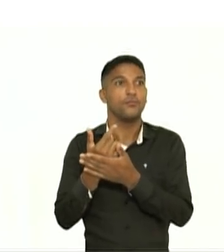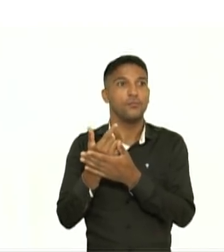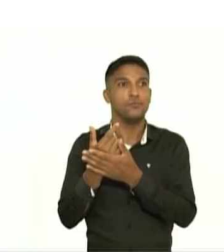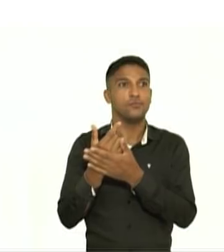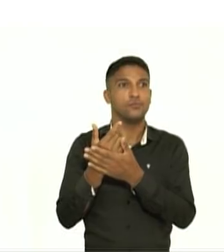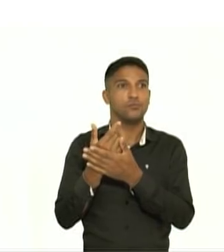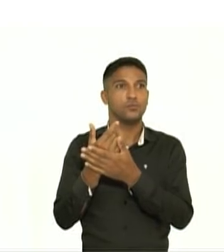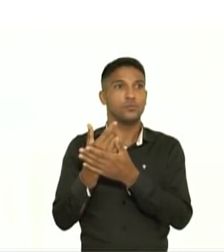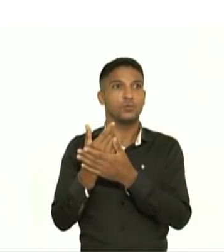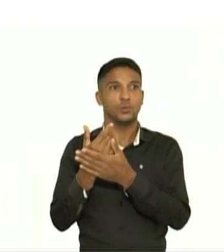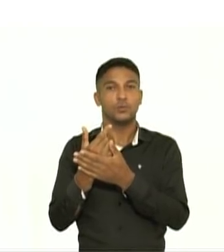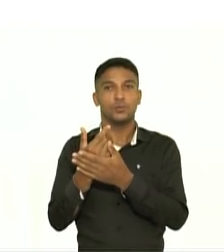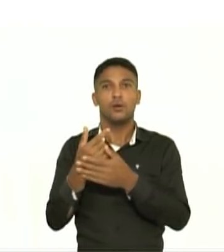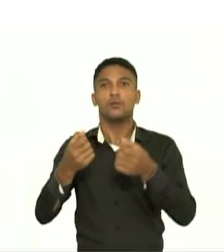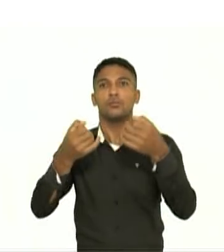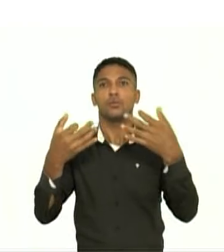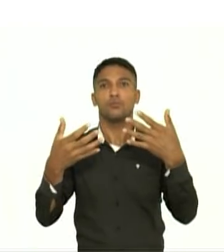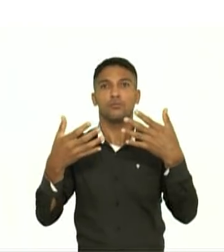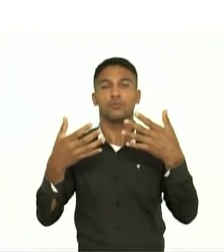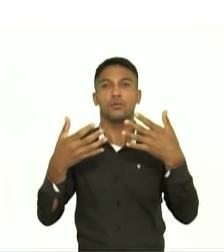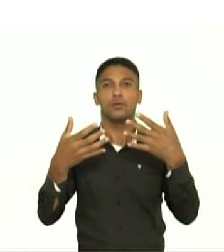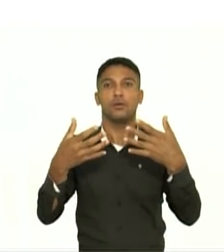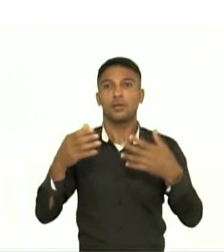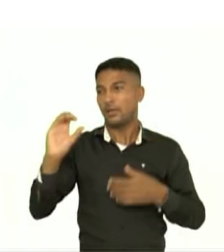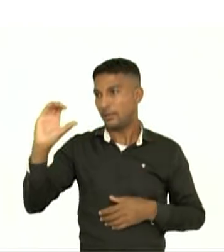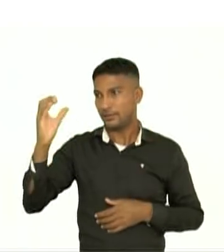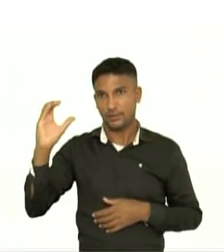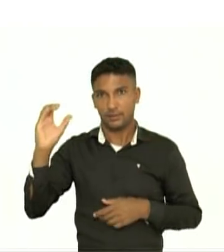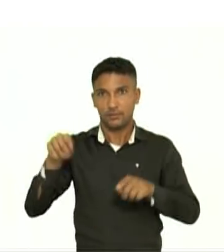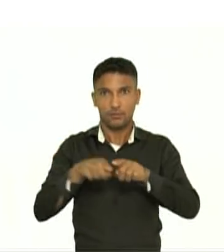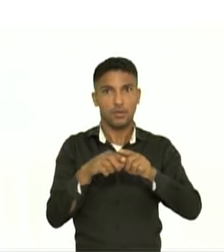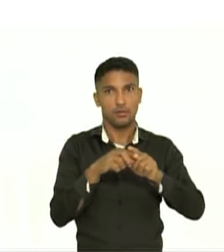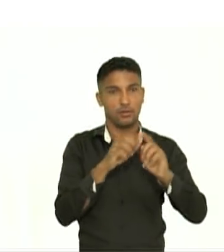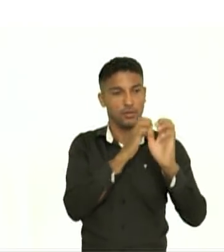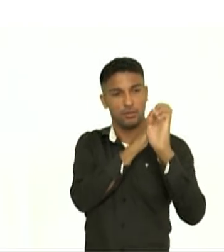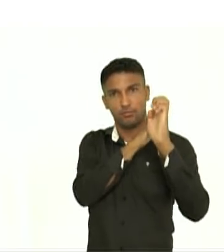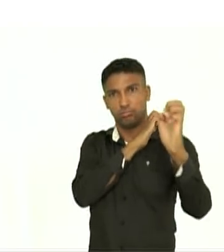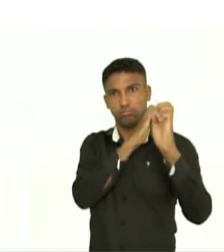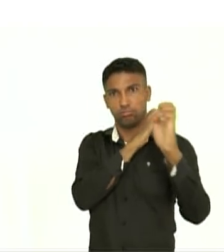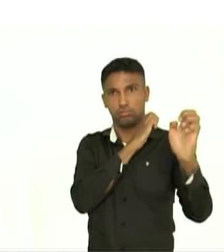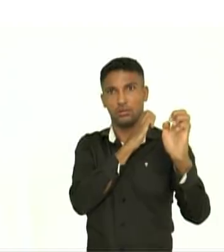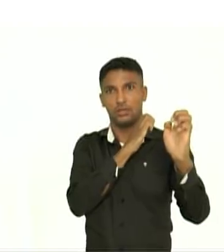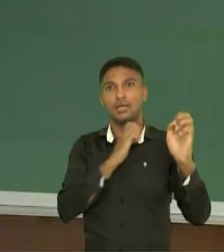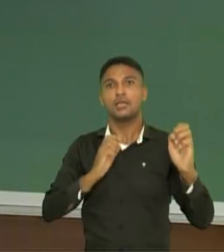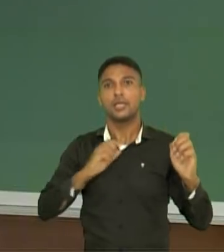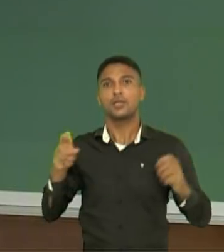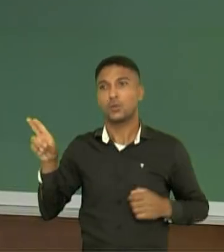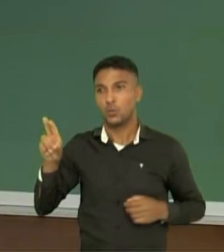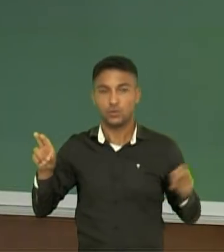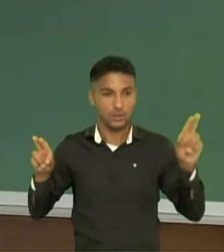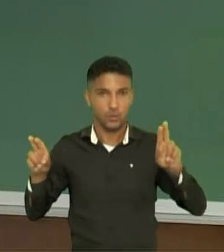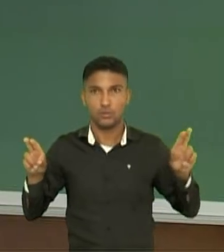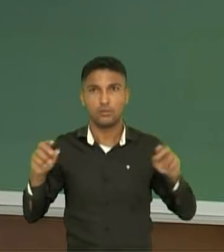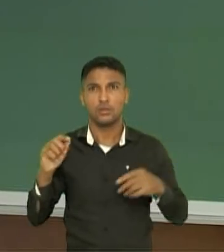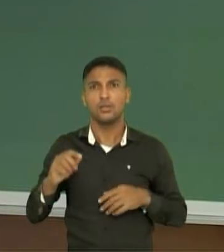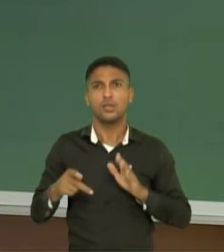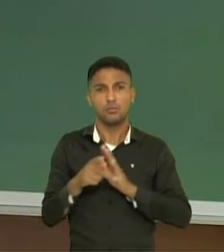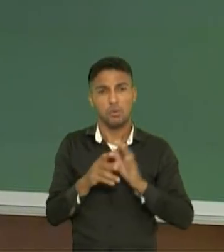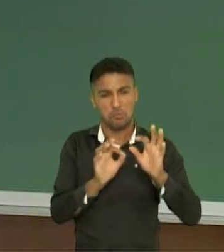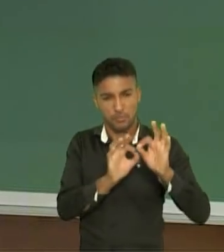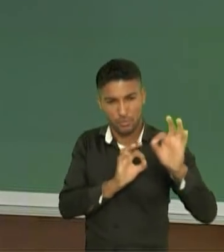diz o seguinte: a ciência e a engenharia se baseiam em medições e comparações. Ou